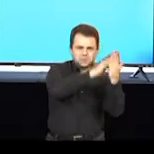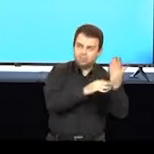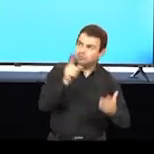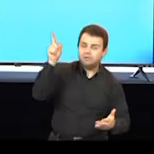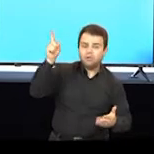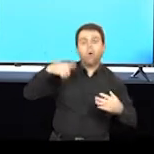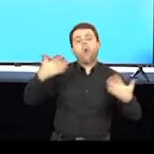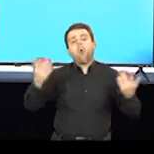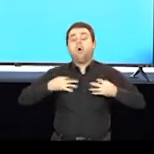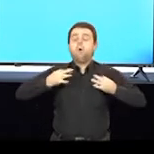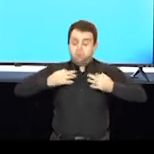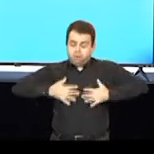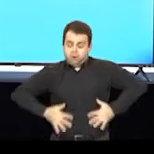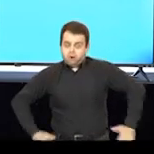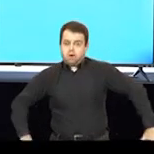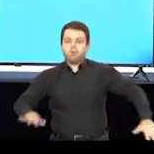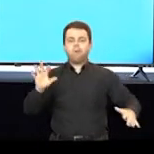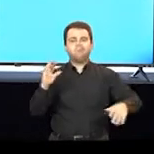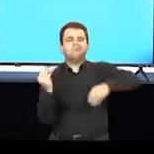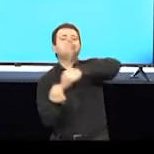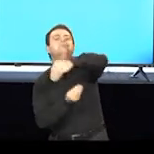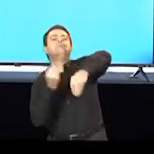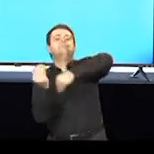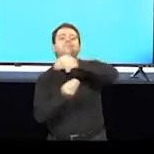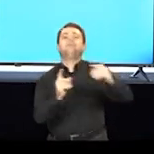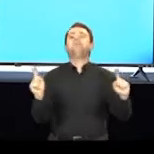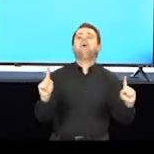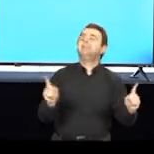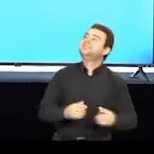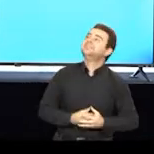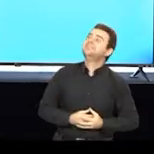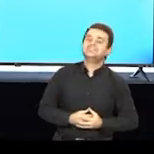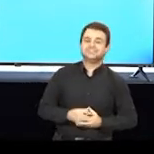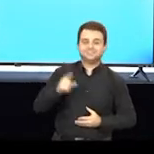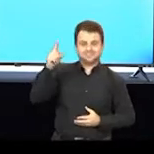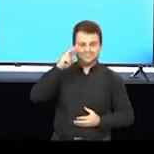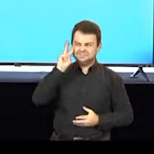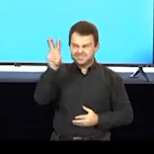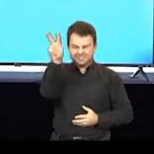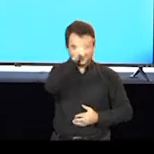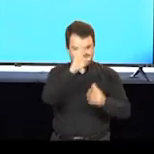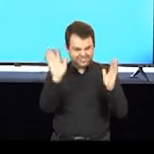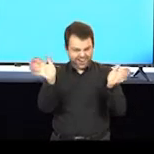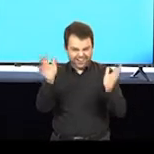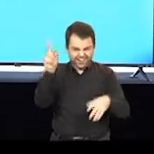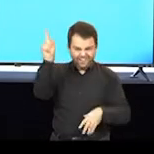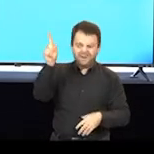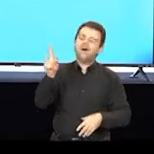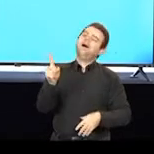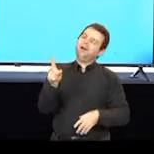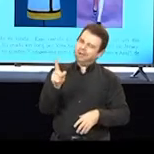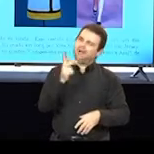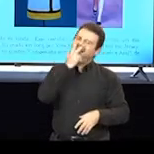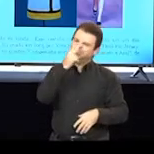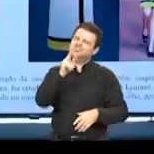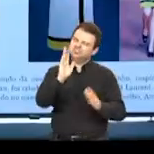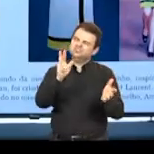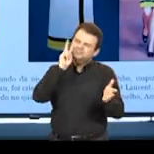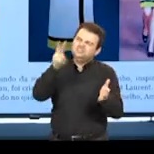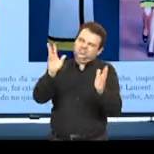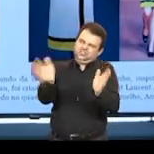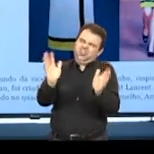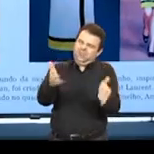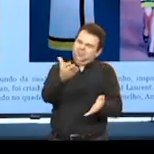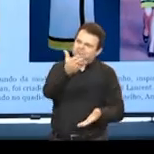vestido? Ou é um pouco de cada coisa? Você já viu essa imagem em algum lugar? Tenho certeza que sim.